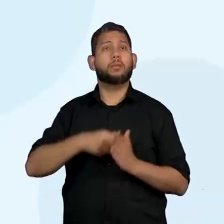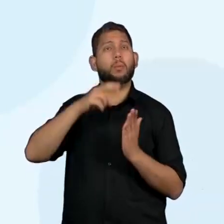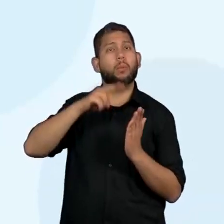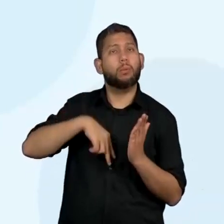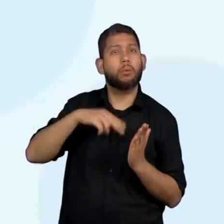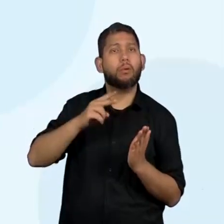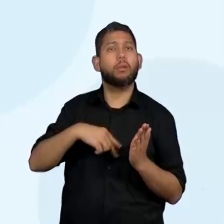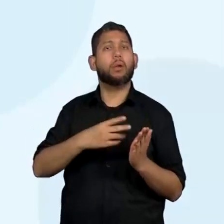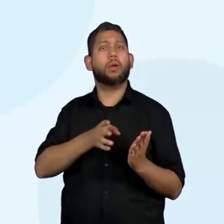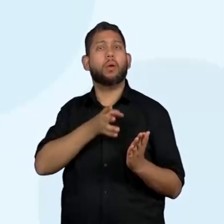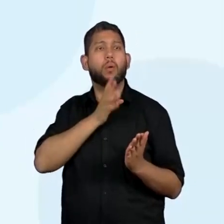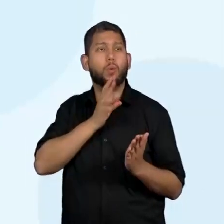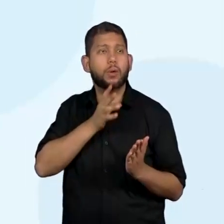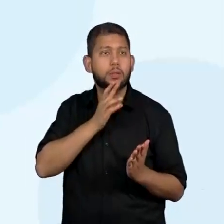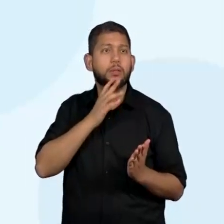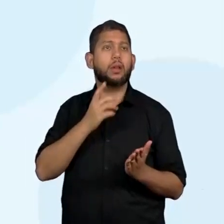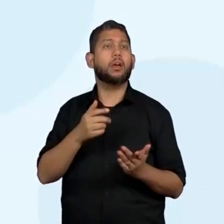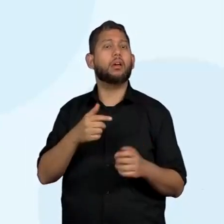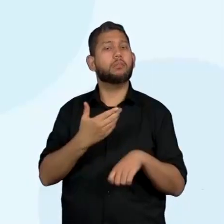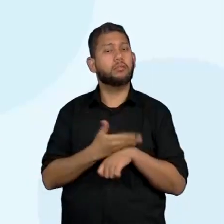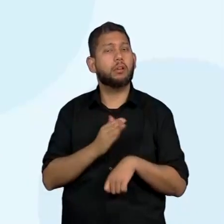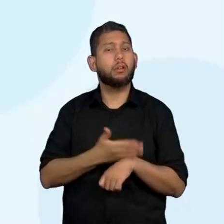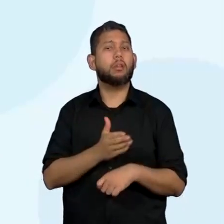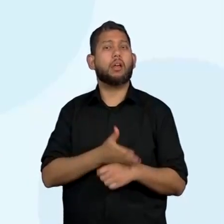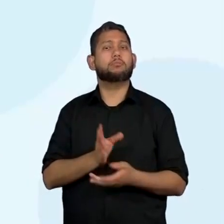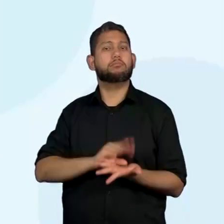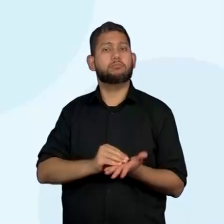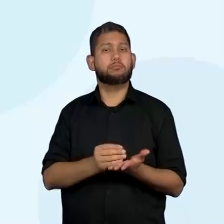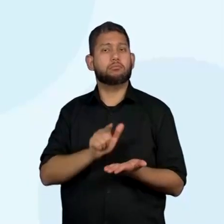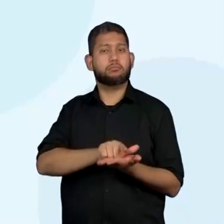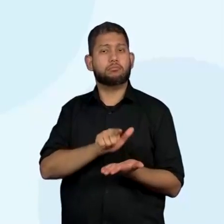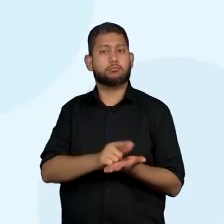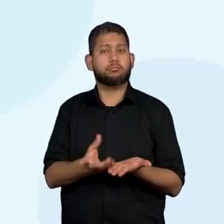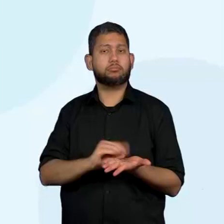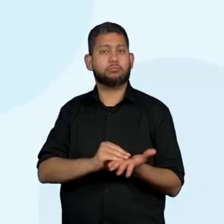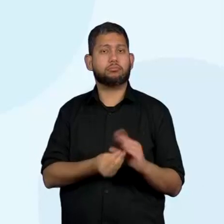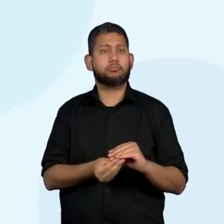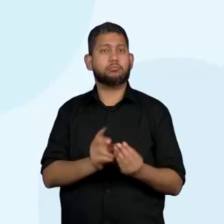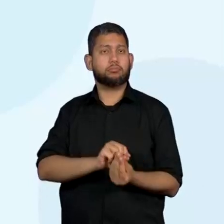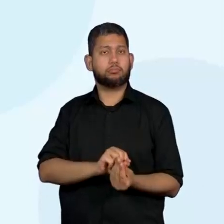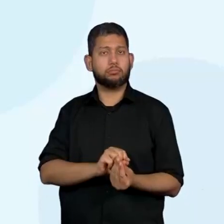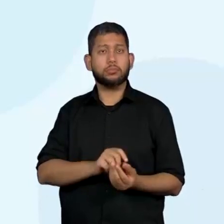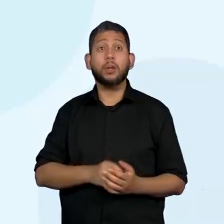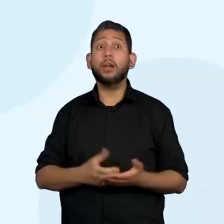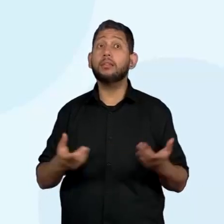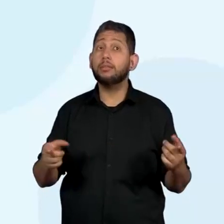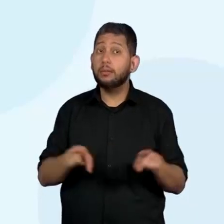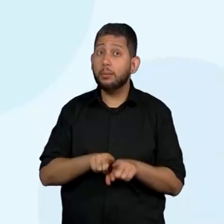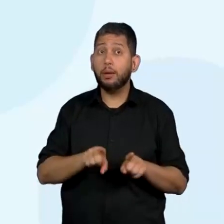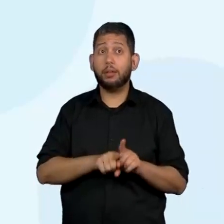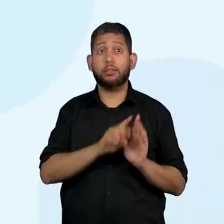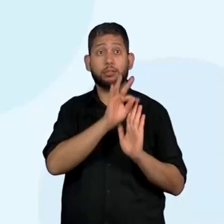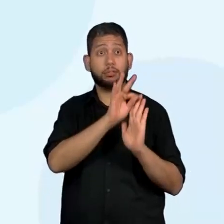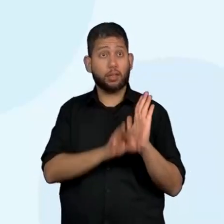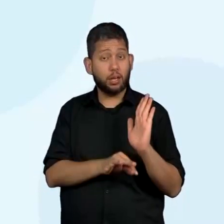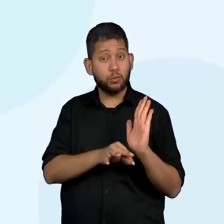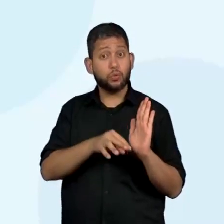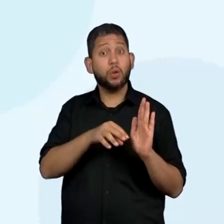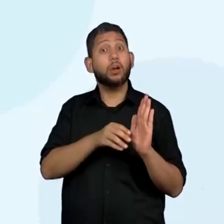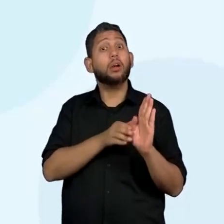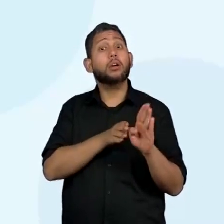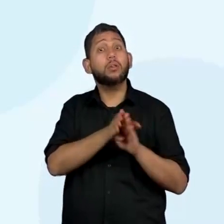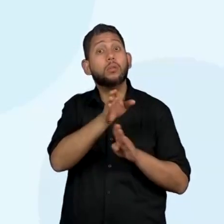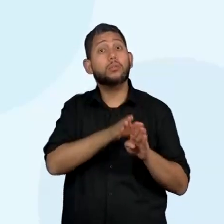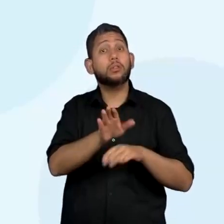conhecer e executar algumas dobraduras também vamos escrever trechos de textos instrucionais a partir do que